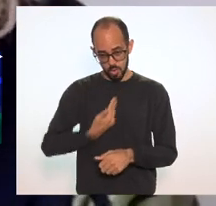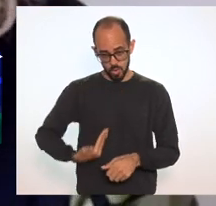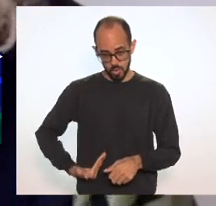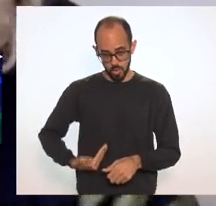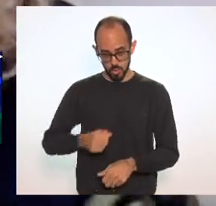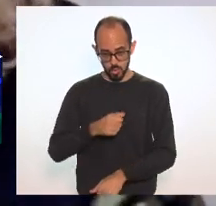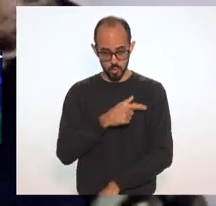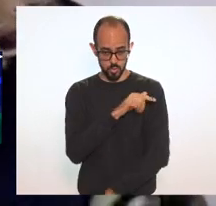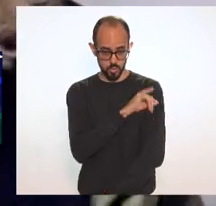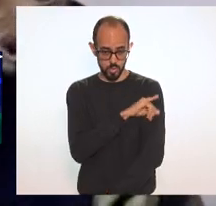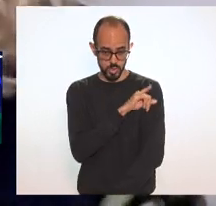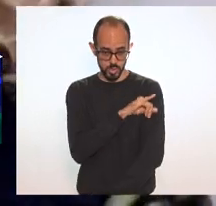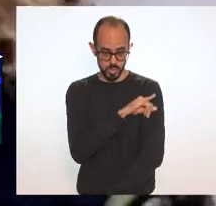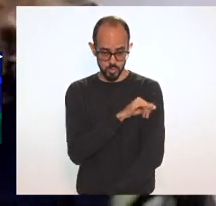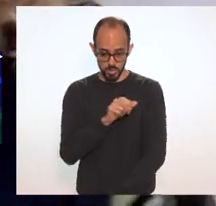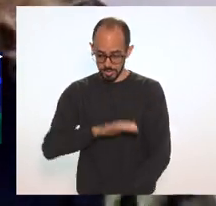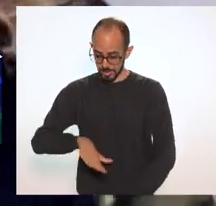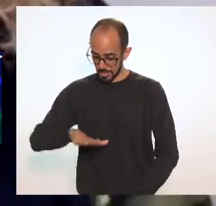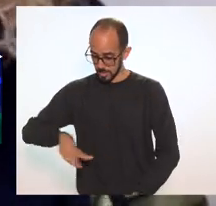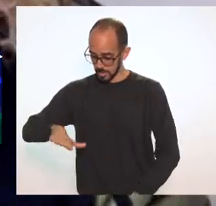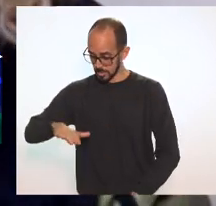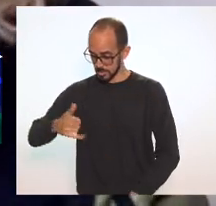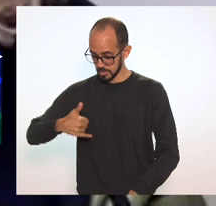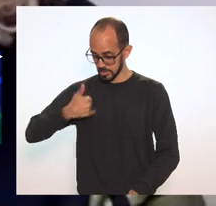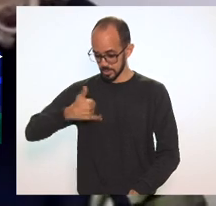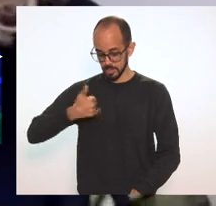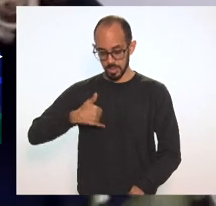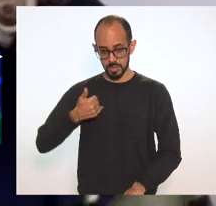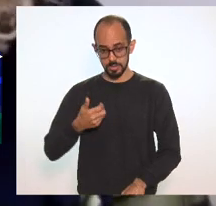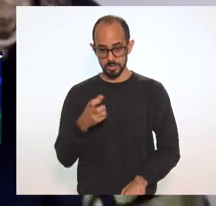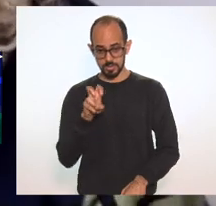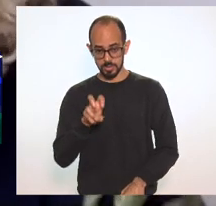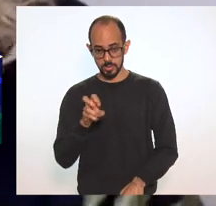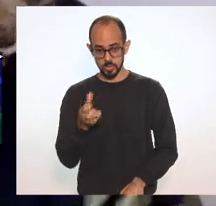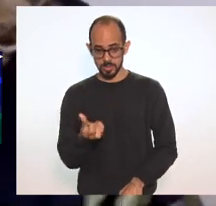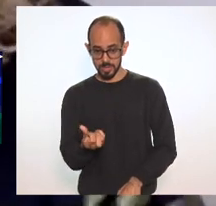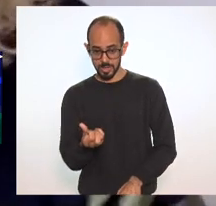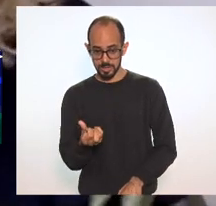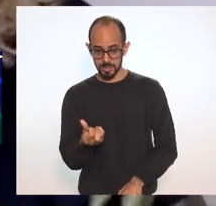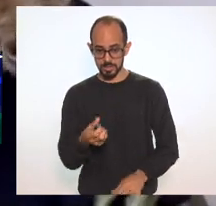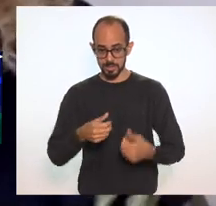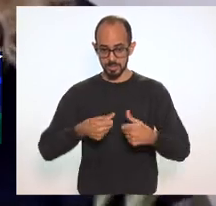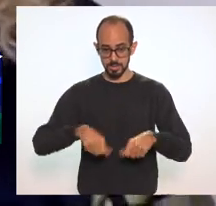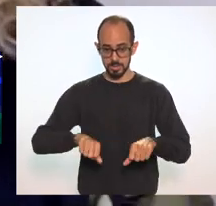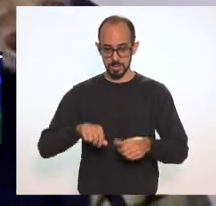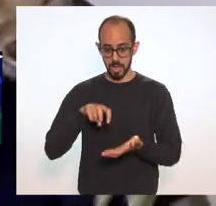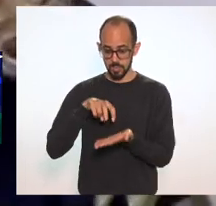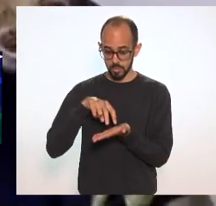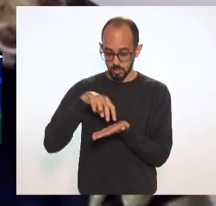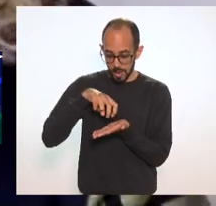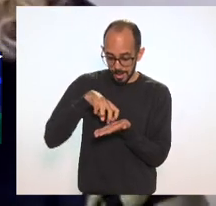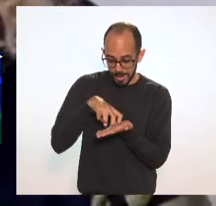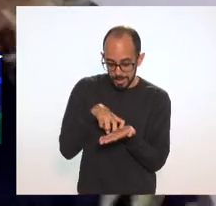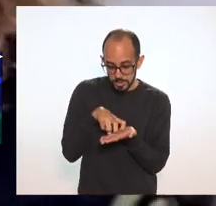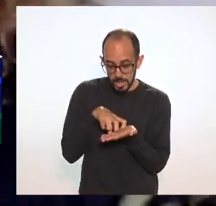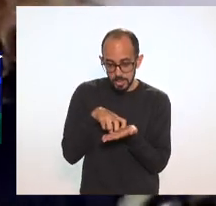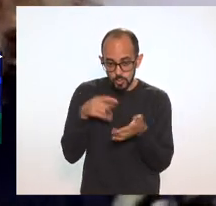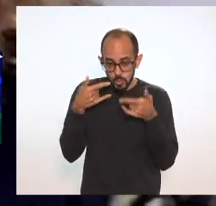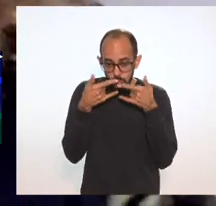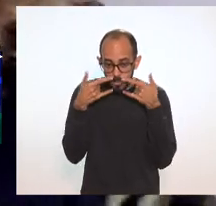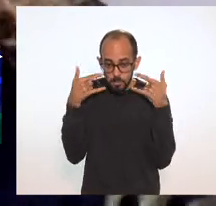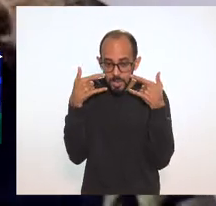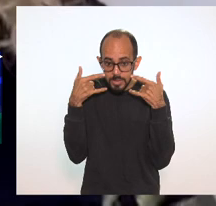da qual crianças de 56 anos criancinhas estava e no chão O Máscara